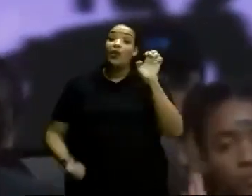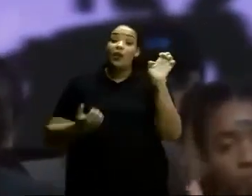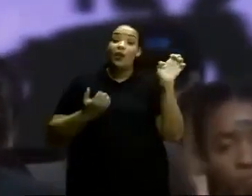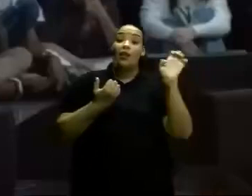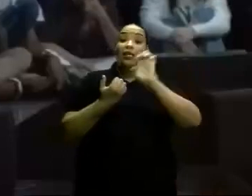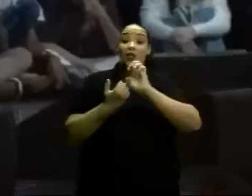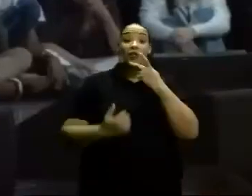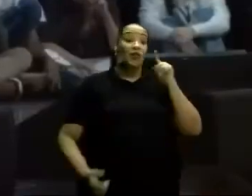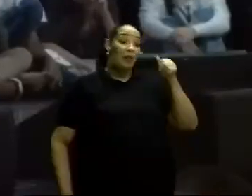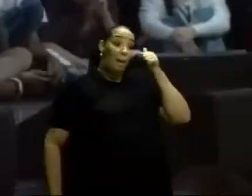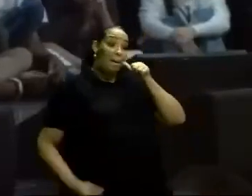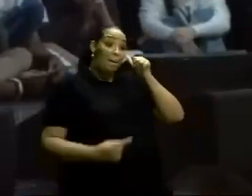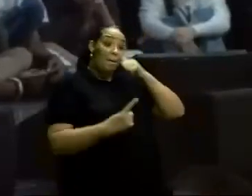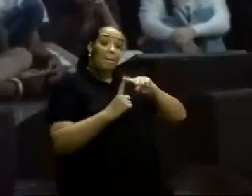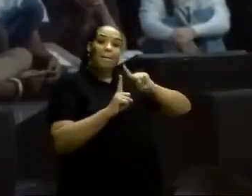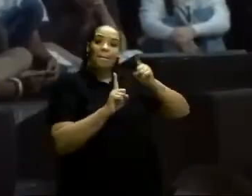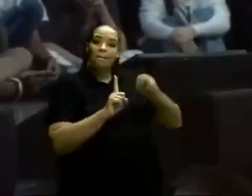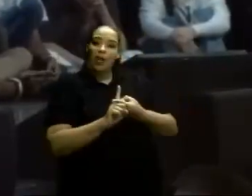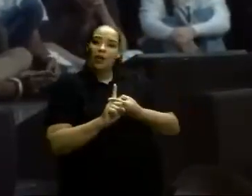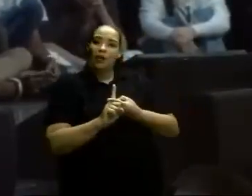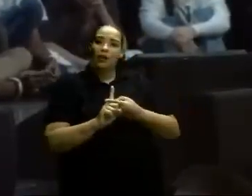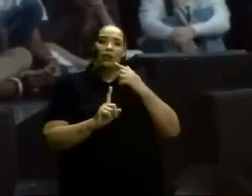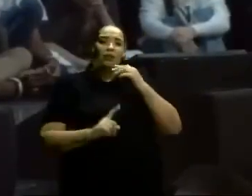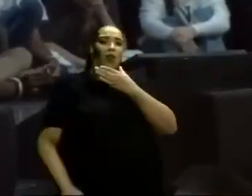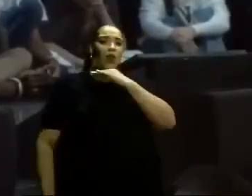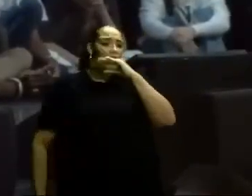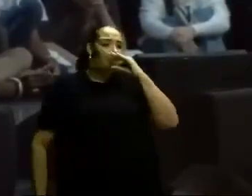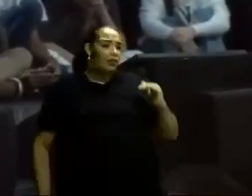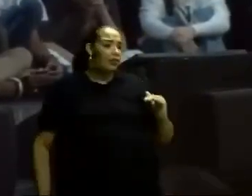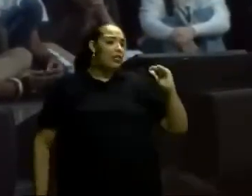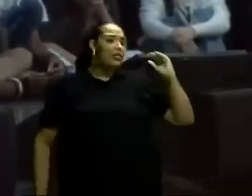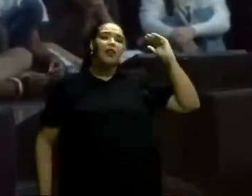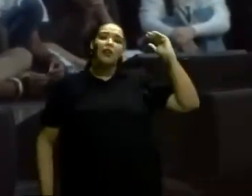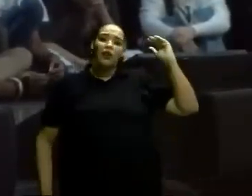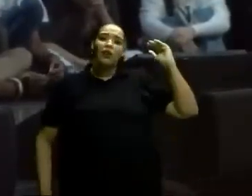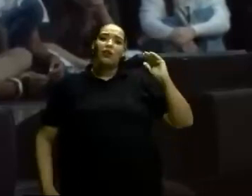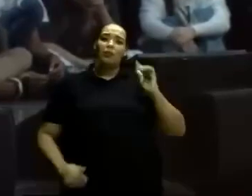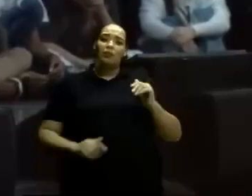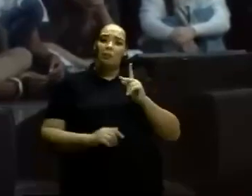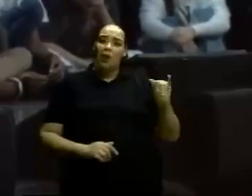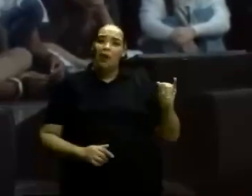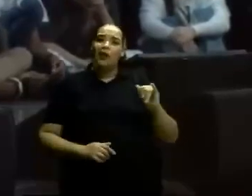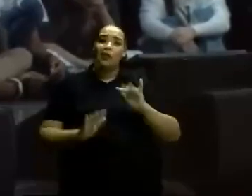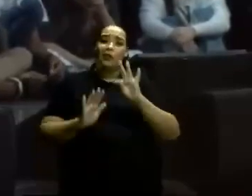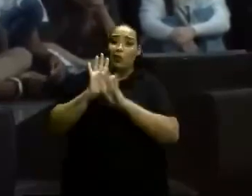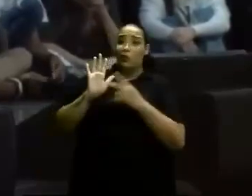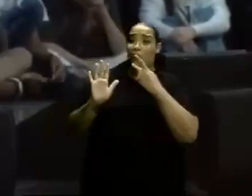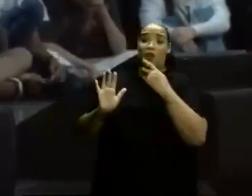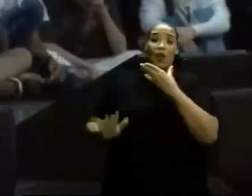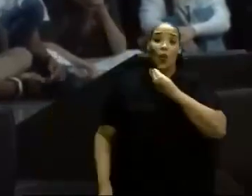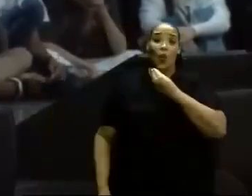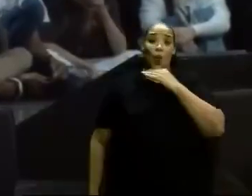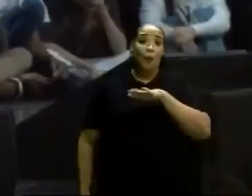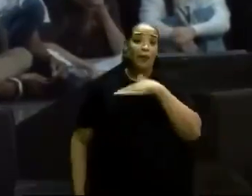ser mãe, que ela ia ter um filho, mas quando o menino cresceu e saiu com os segadores no campo, com seu pai, o texto diz que o menino veio a